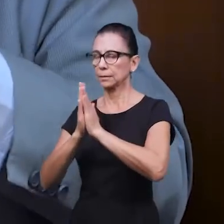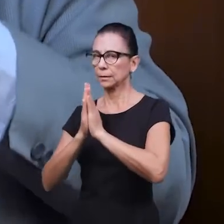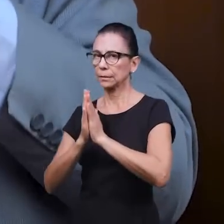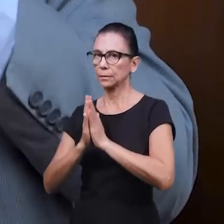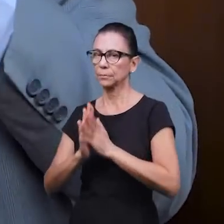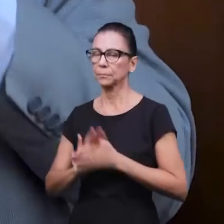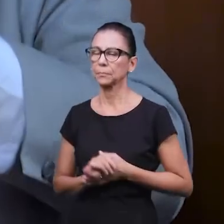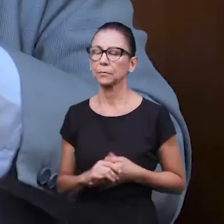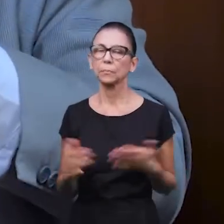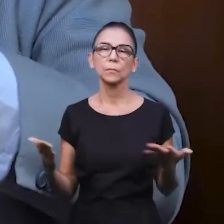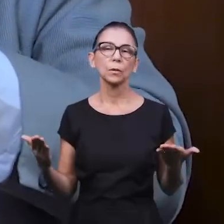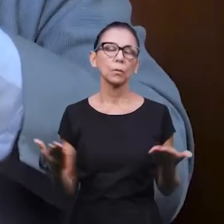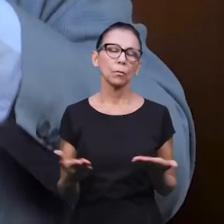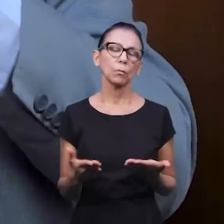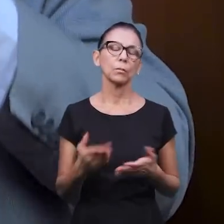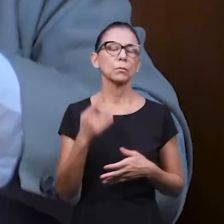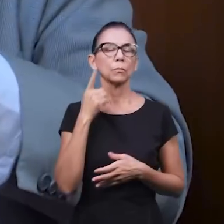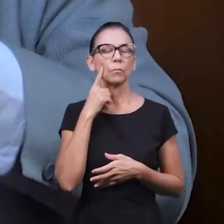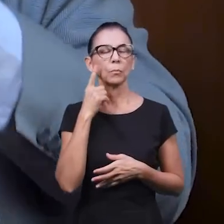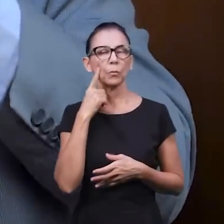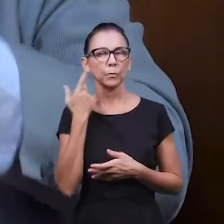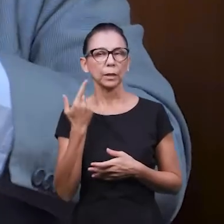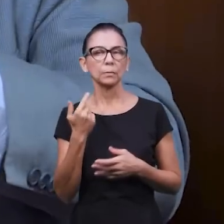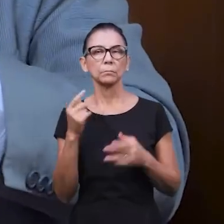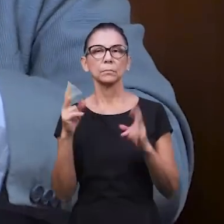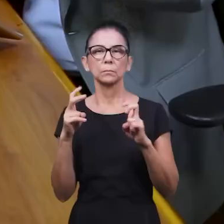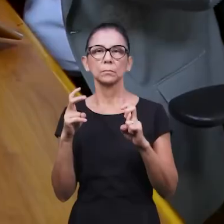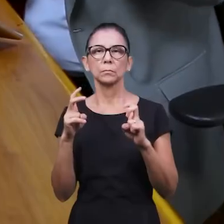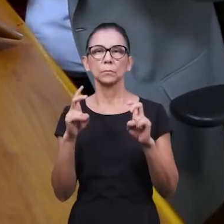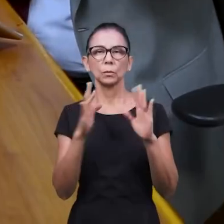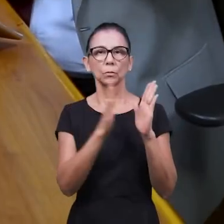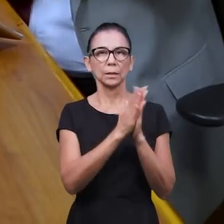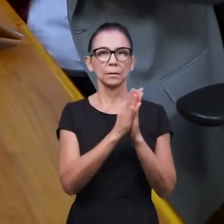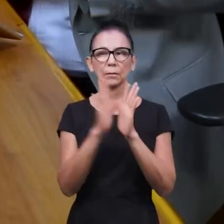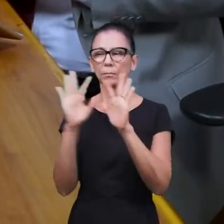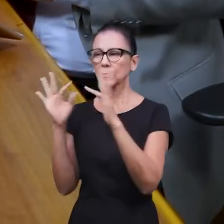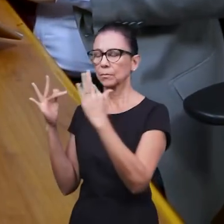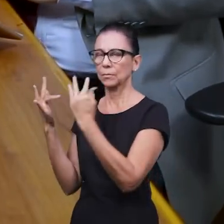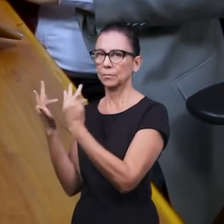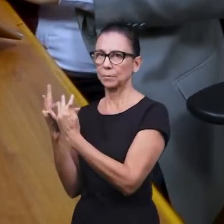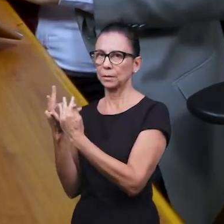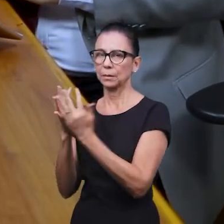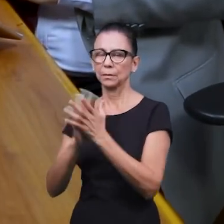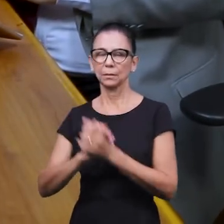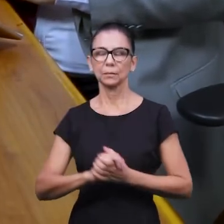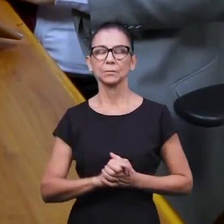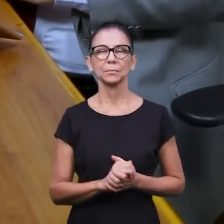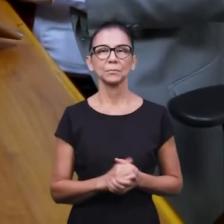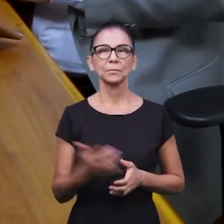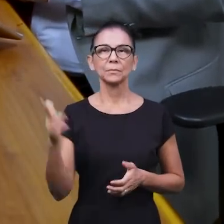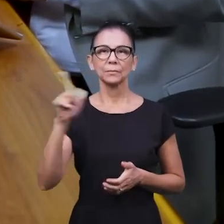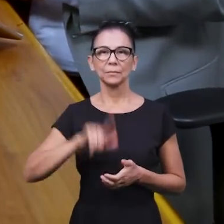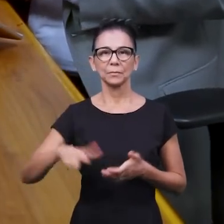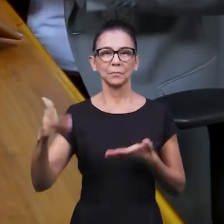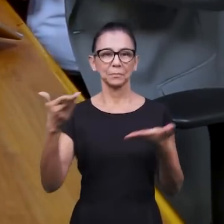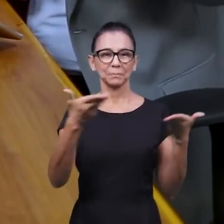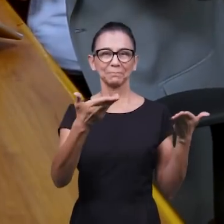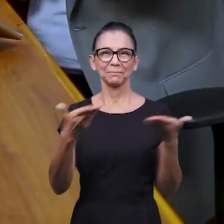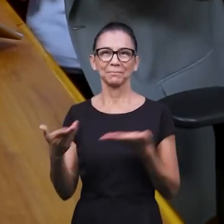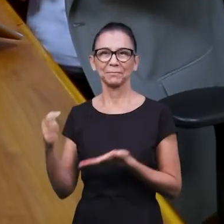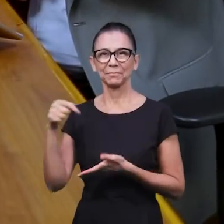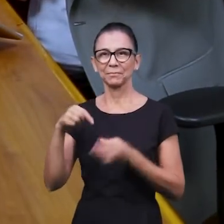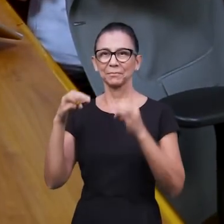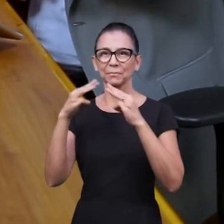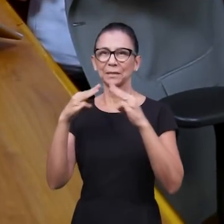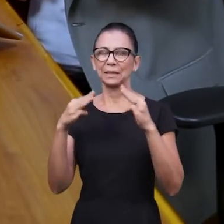tratar desse tema, oração e família. E mais uma vez, eu recebo para tratar desse tema aqui comigo, no estúdio